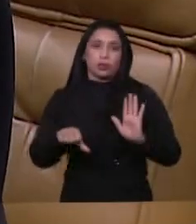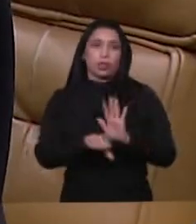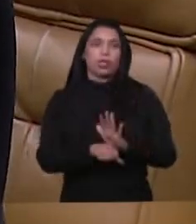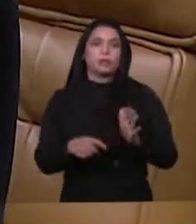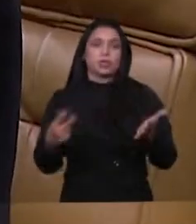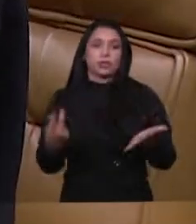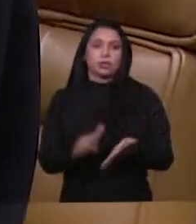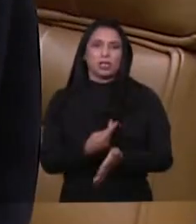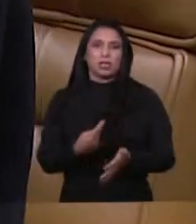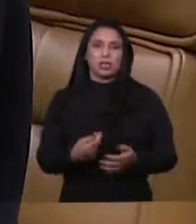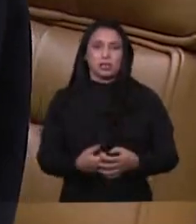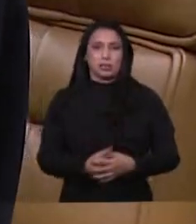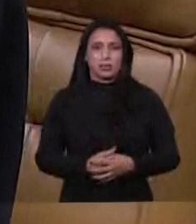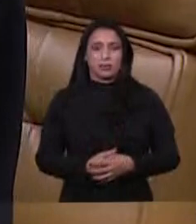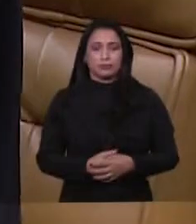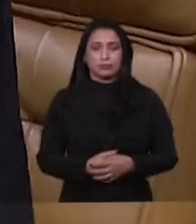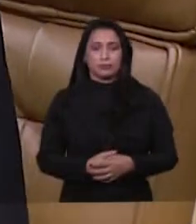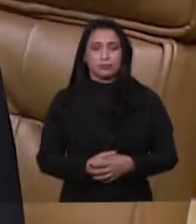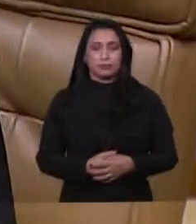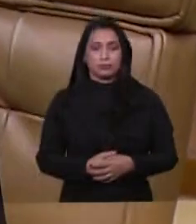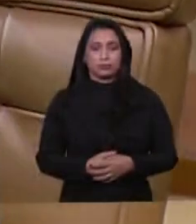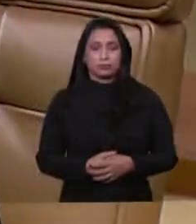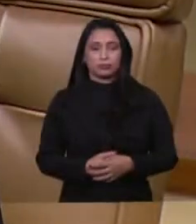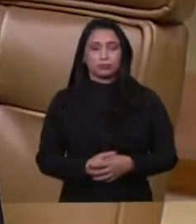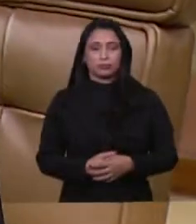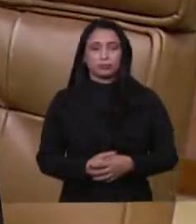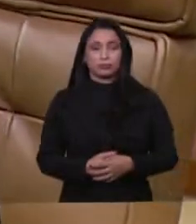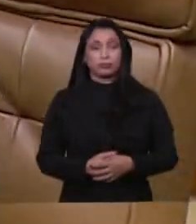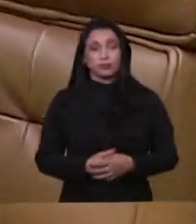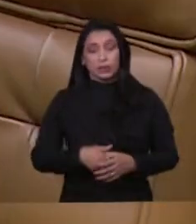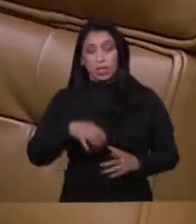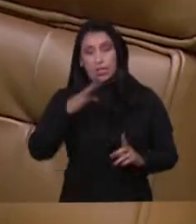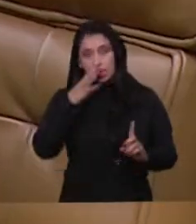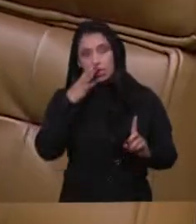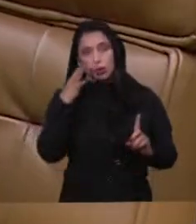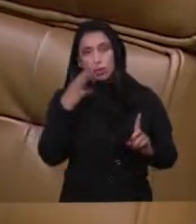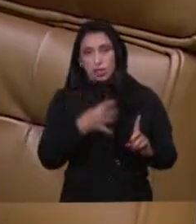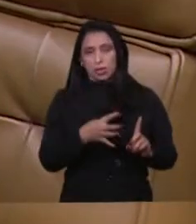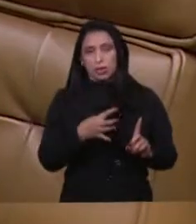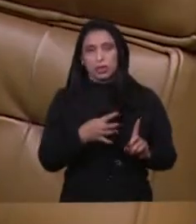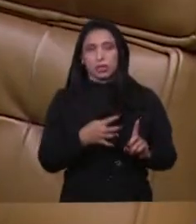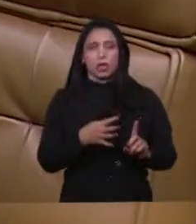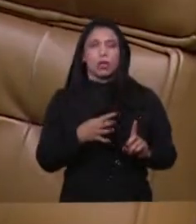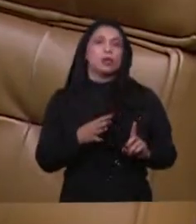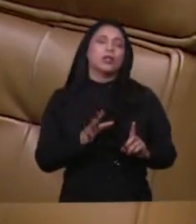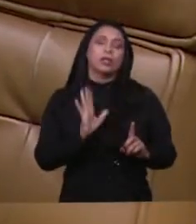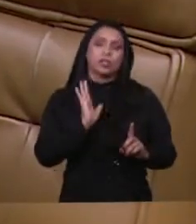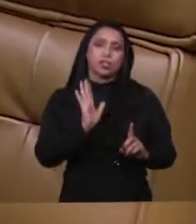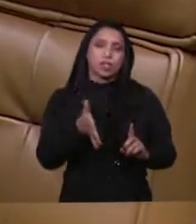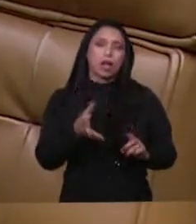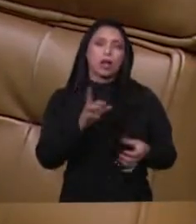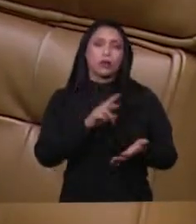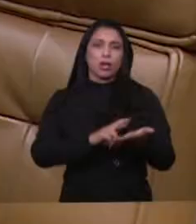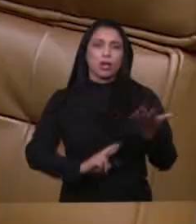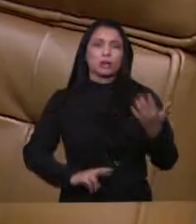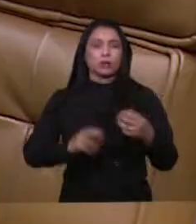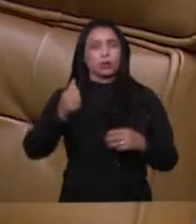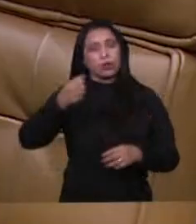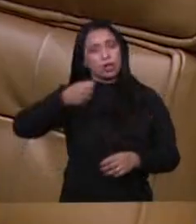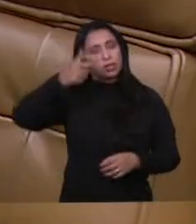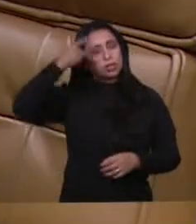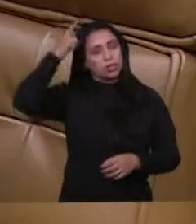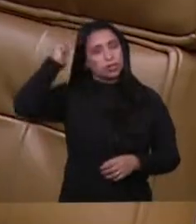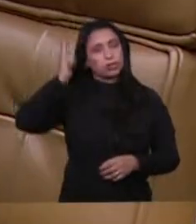efetivassem. Em relação a tais acusações, tal como o eminente ministro relator Alexandre de Moraes, entendo presentes